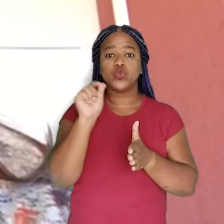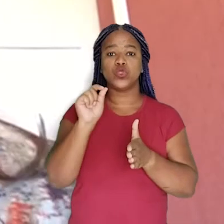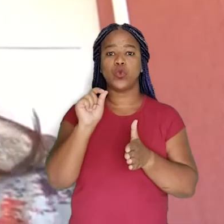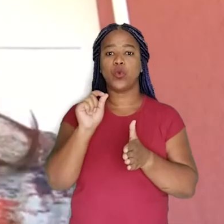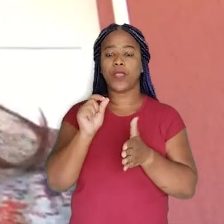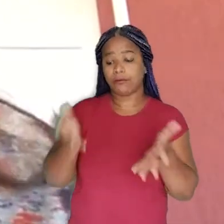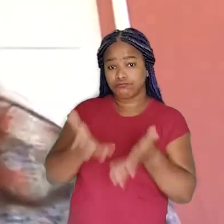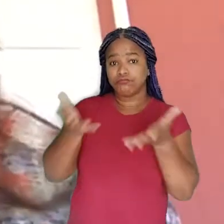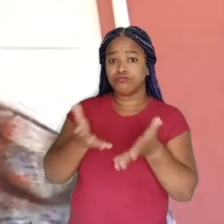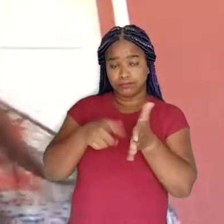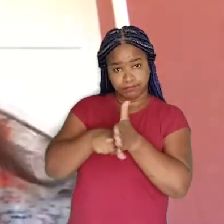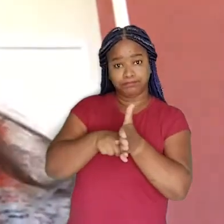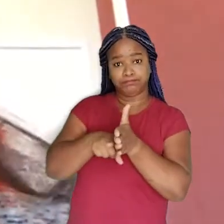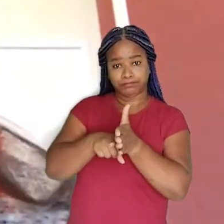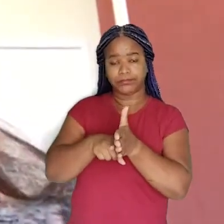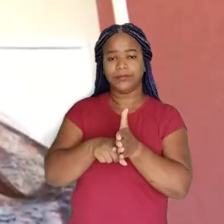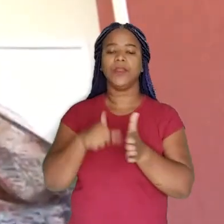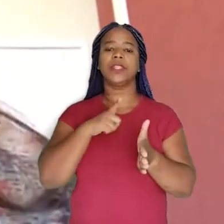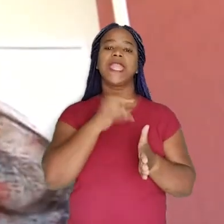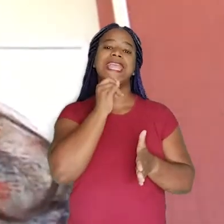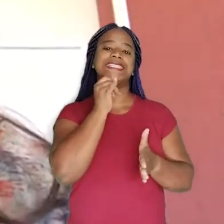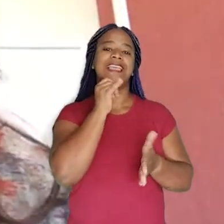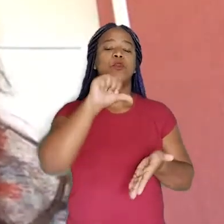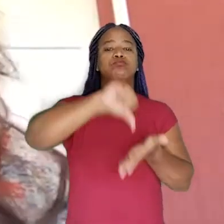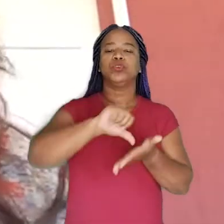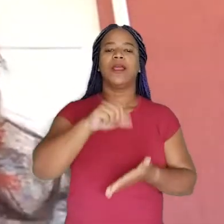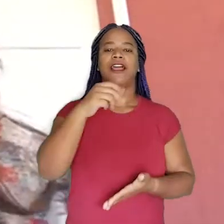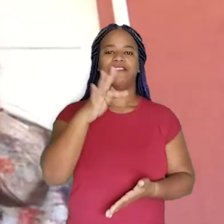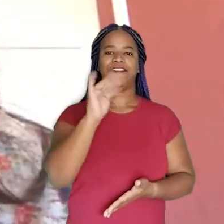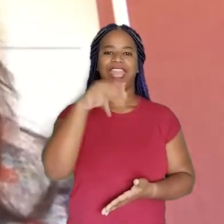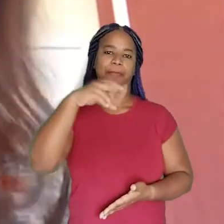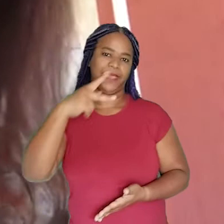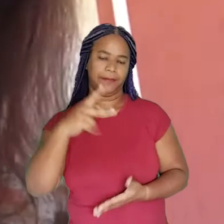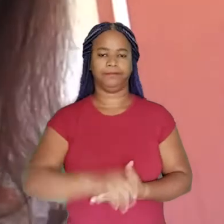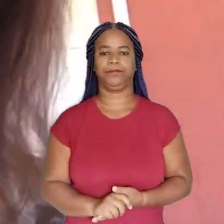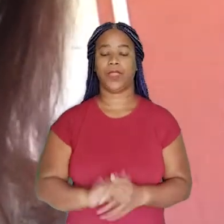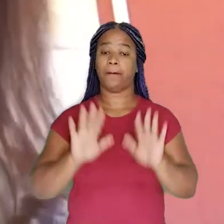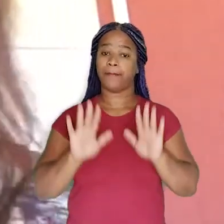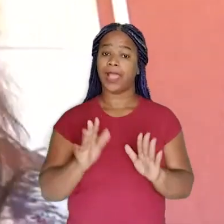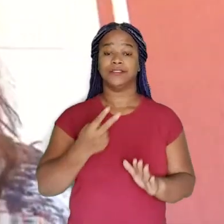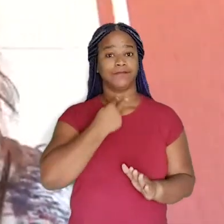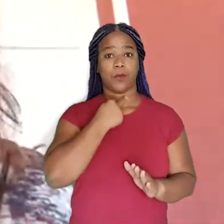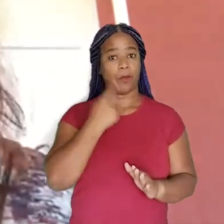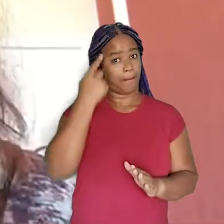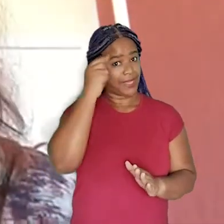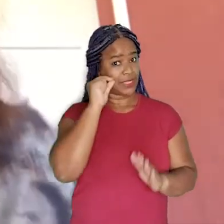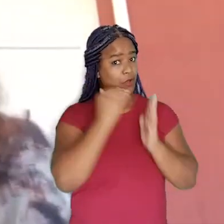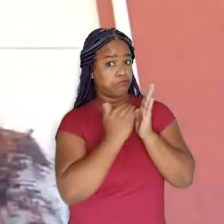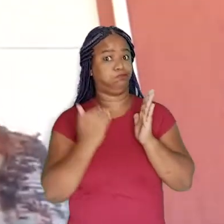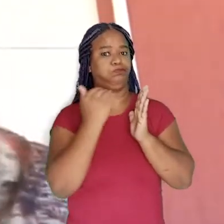concessão de fomento público, a exemplo de agências como a FINEP. Nós não devemos superestimar